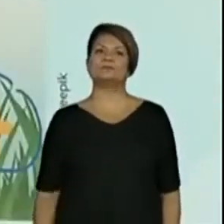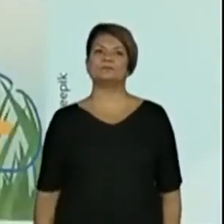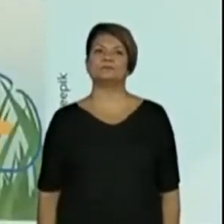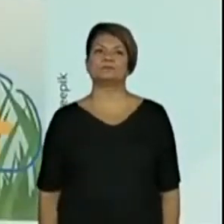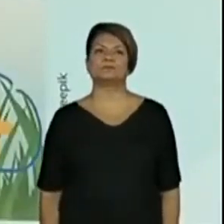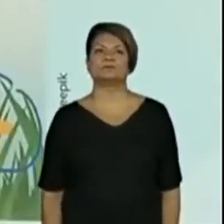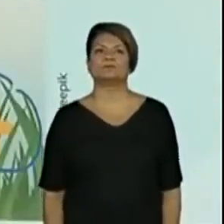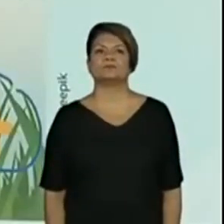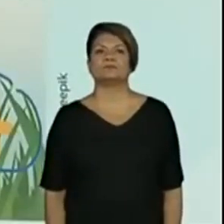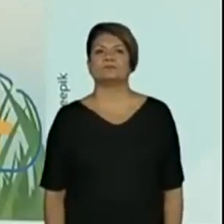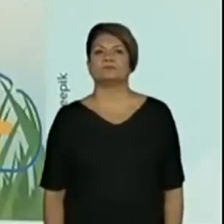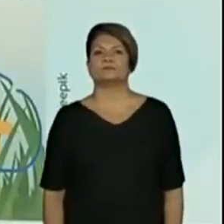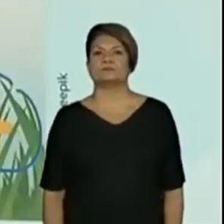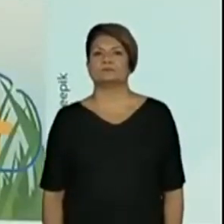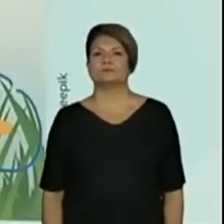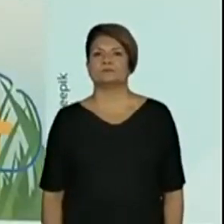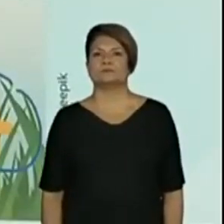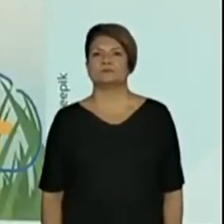Então, vamos lá, turminha.